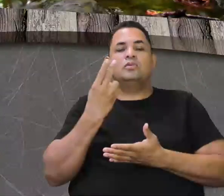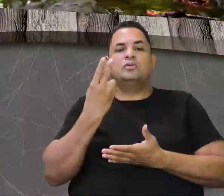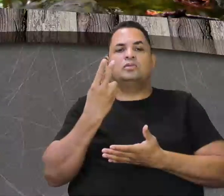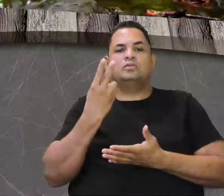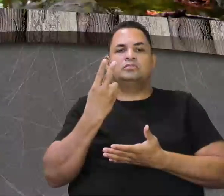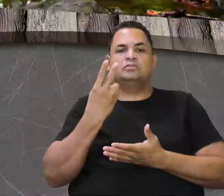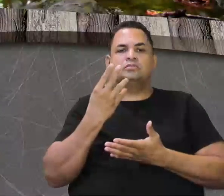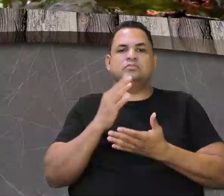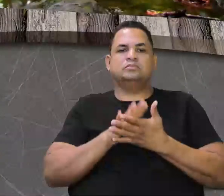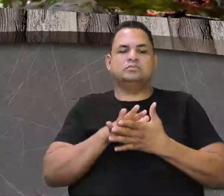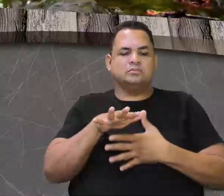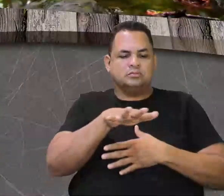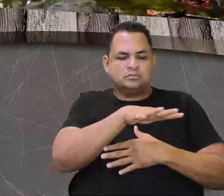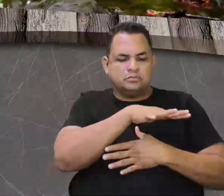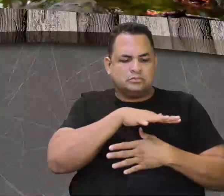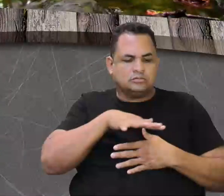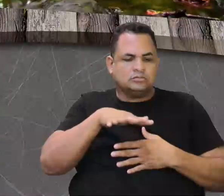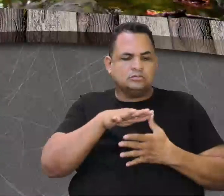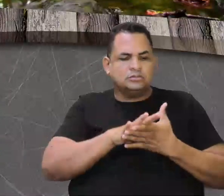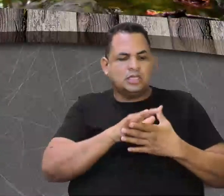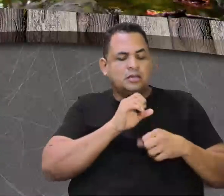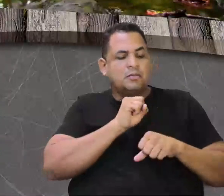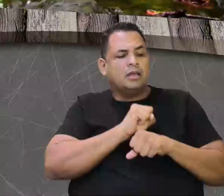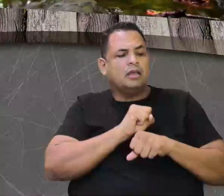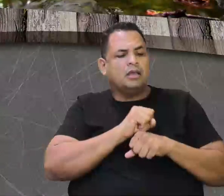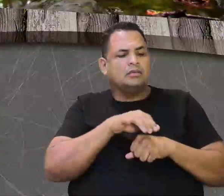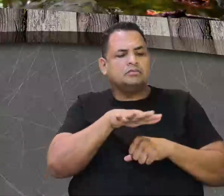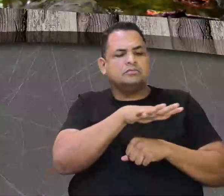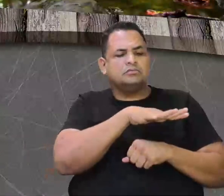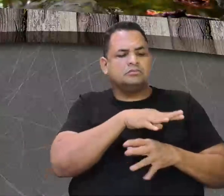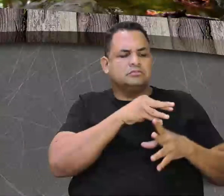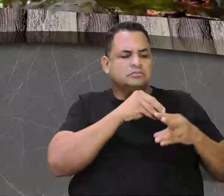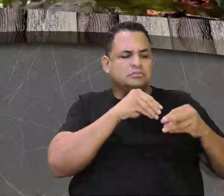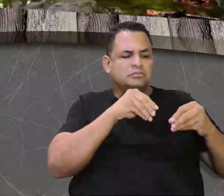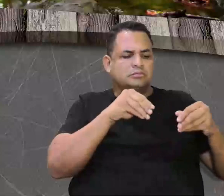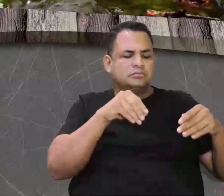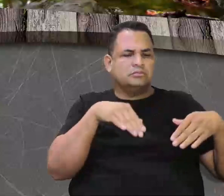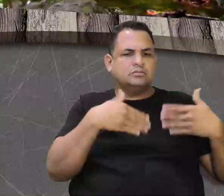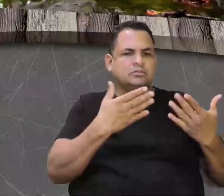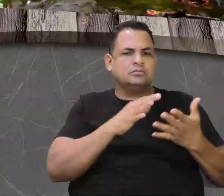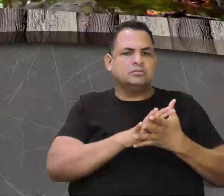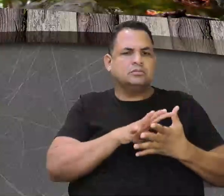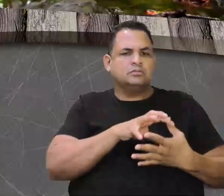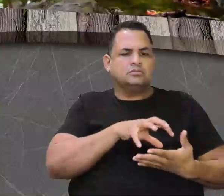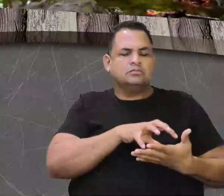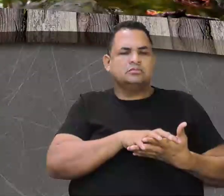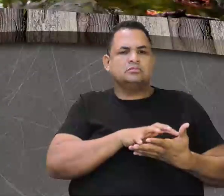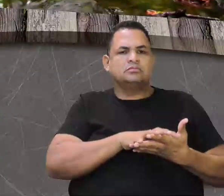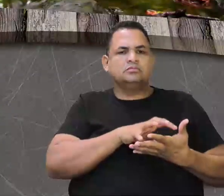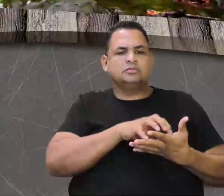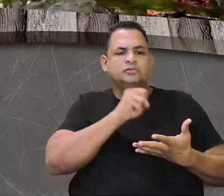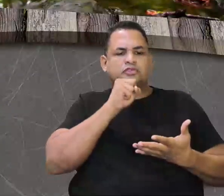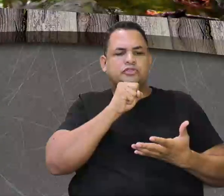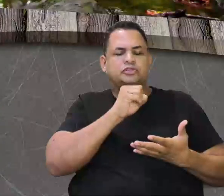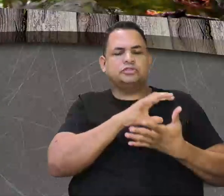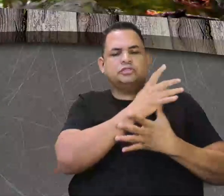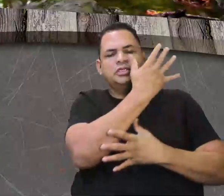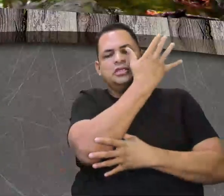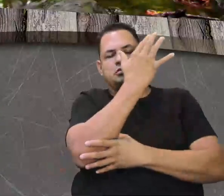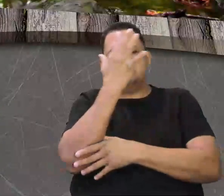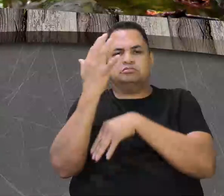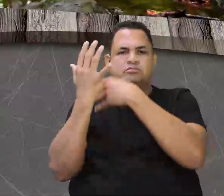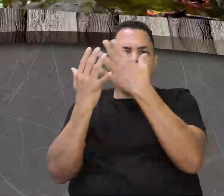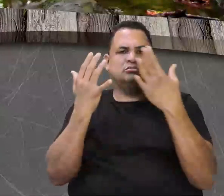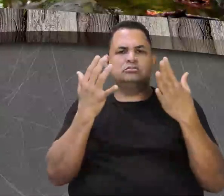ou estavam ali adormecidos no solo. Quando você tira a vegetação, a